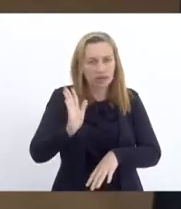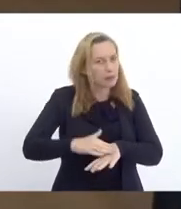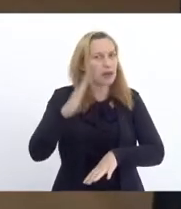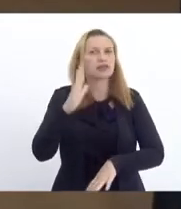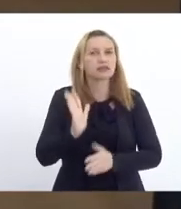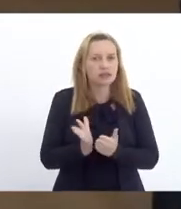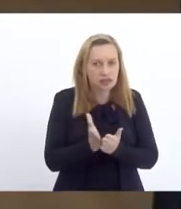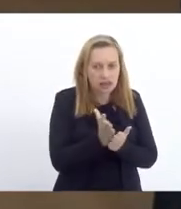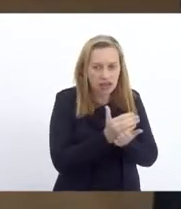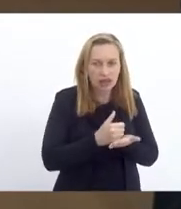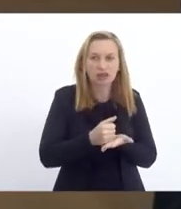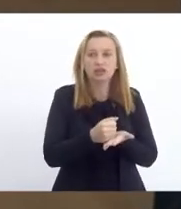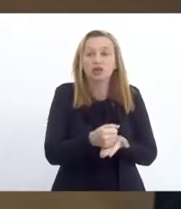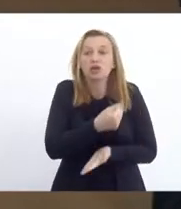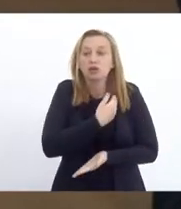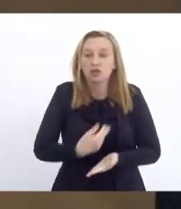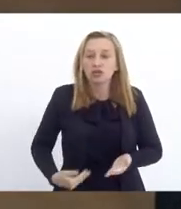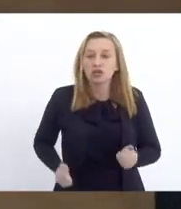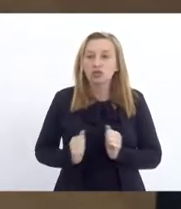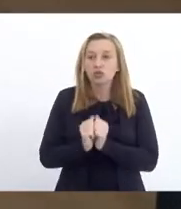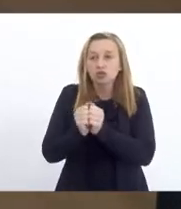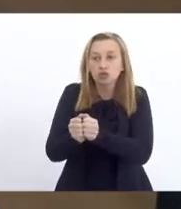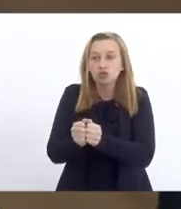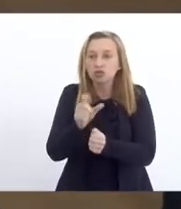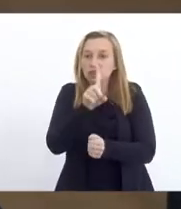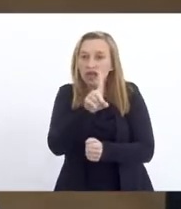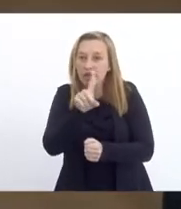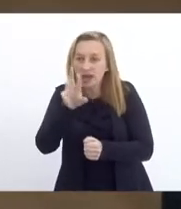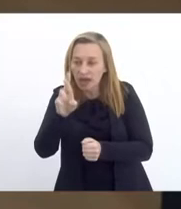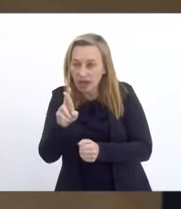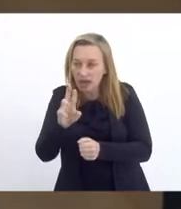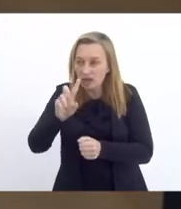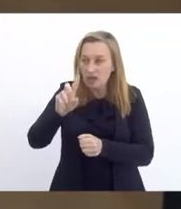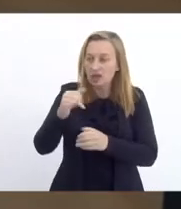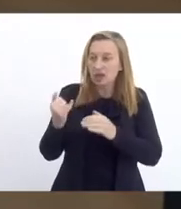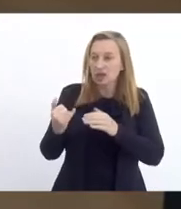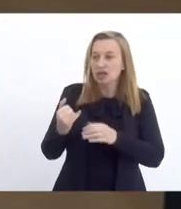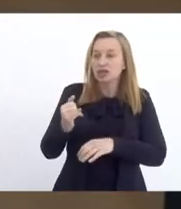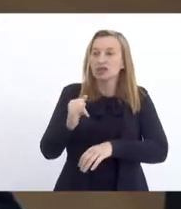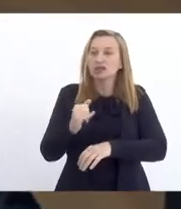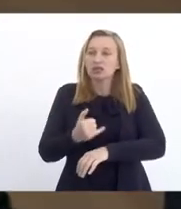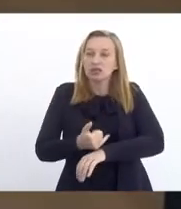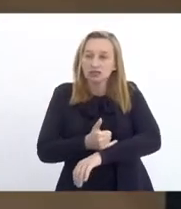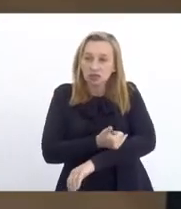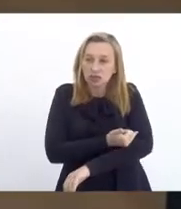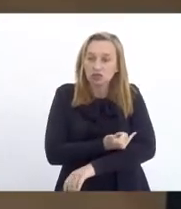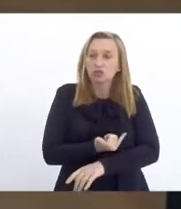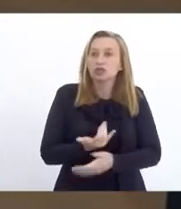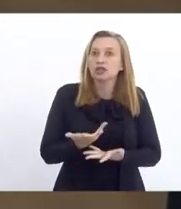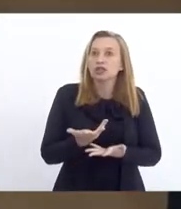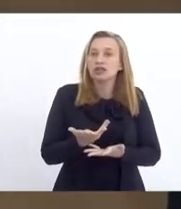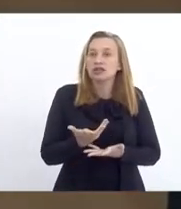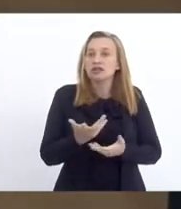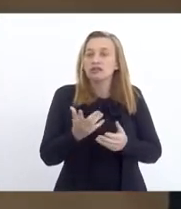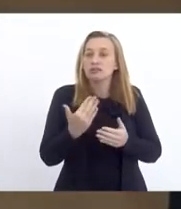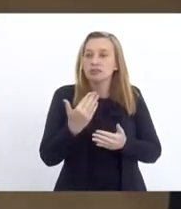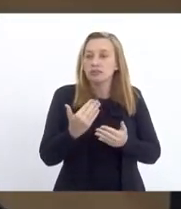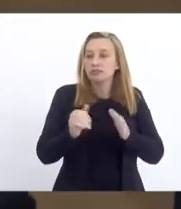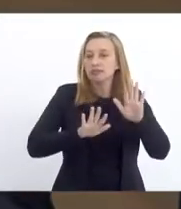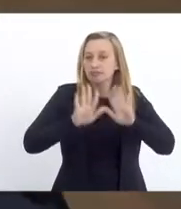arrecadação. O governador, junto com o DR, com infraestrutura, Secretaria da Cidade, tem feito